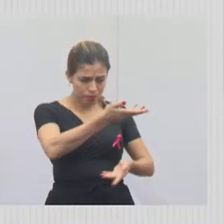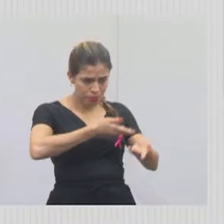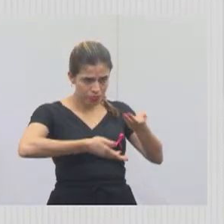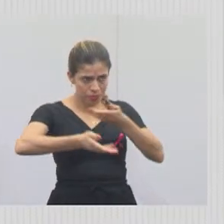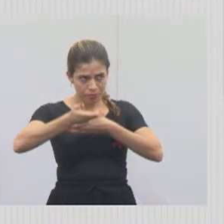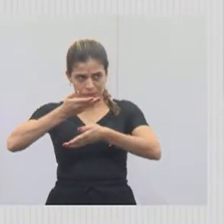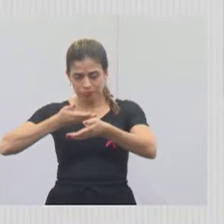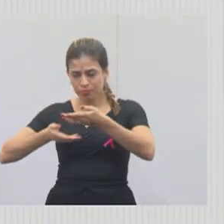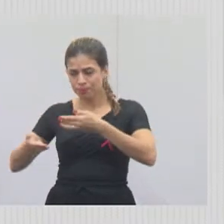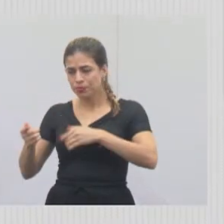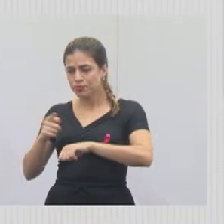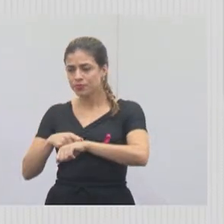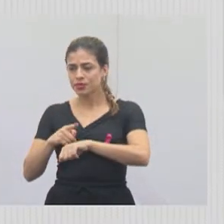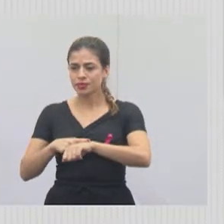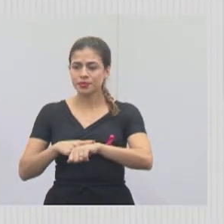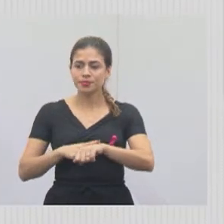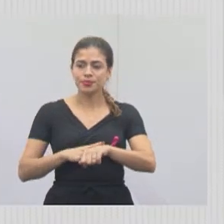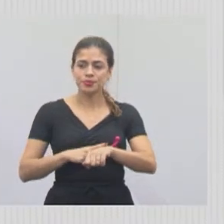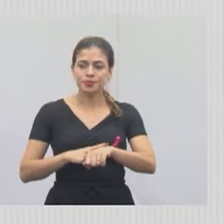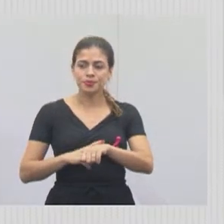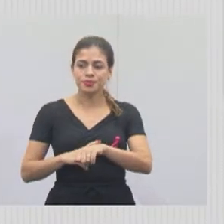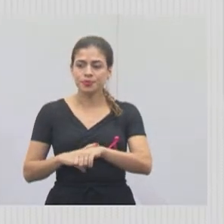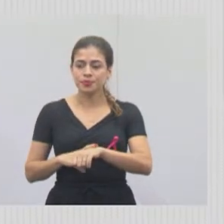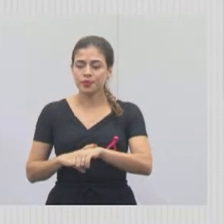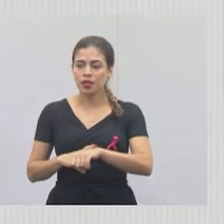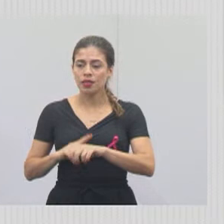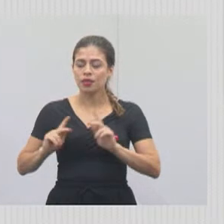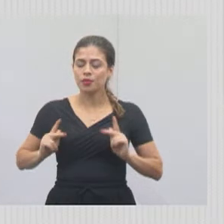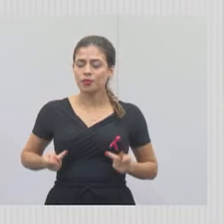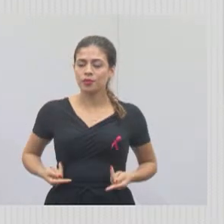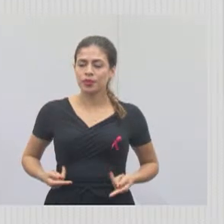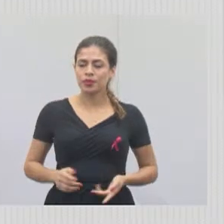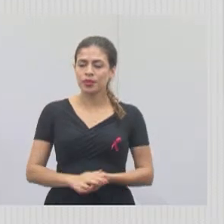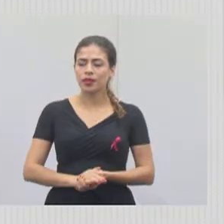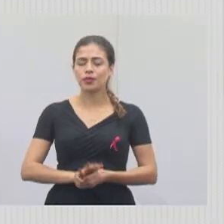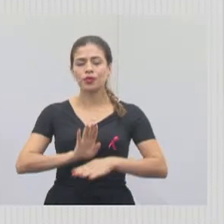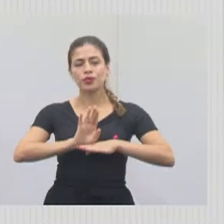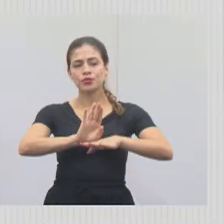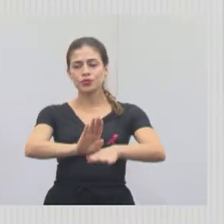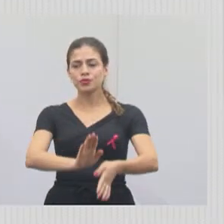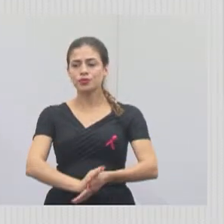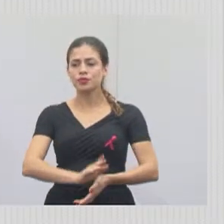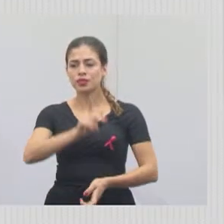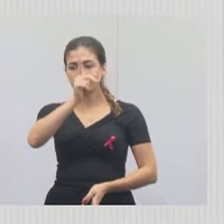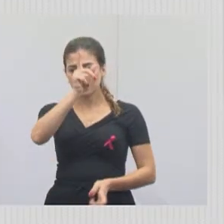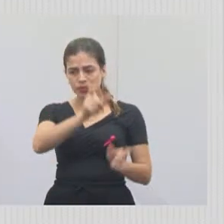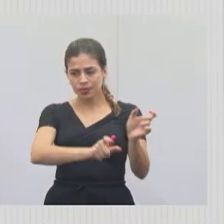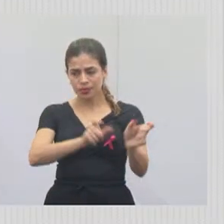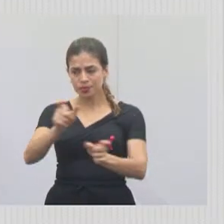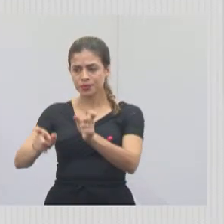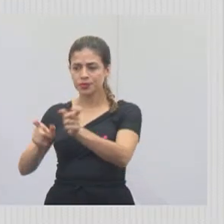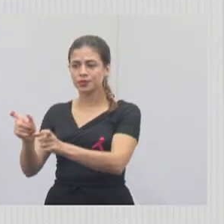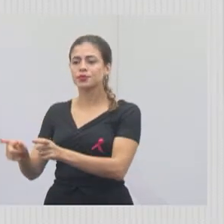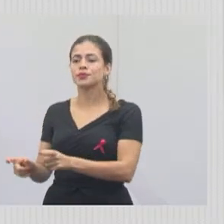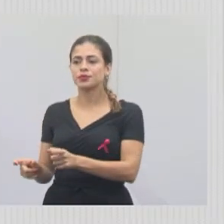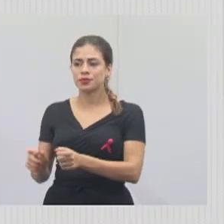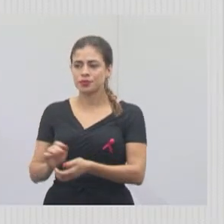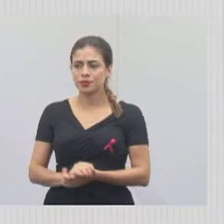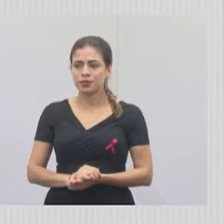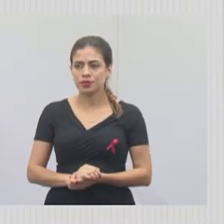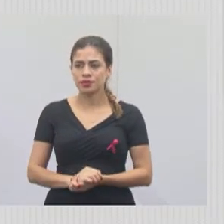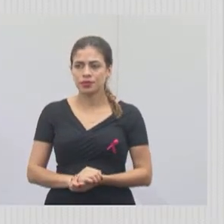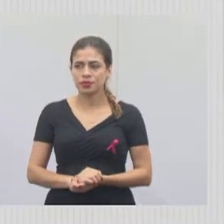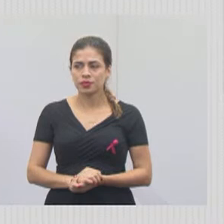próximo, é esse momento, né, aí humanitário de ajuda a essas pessoas que estão